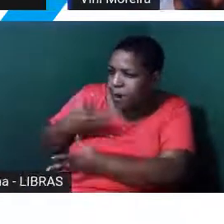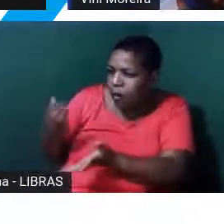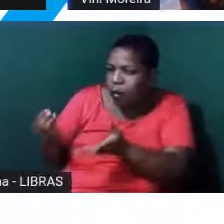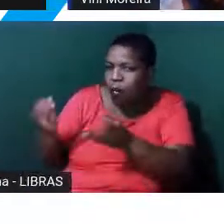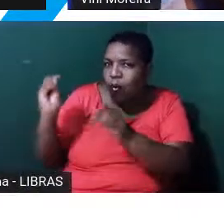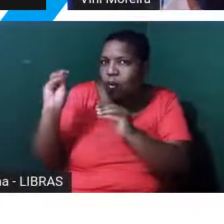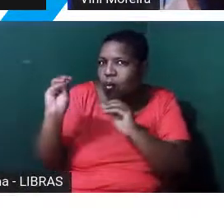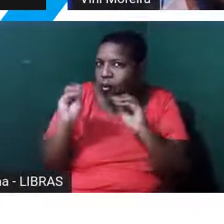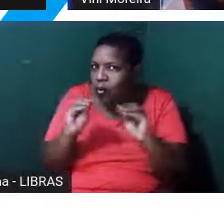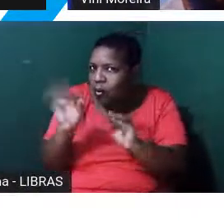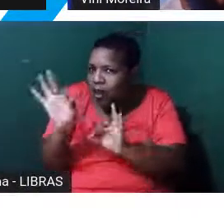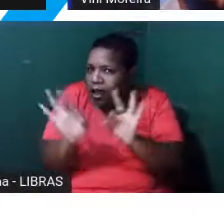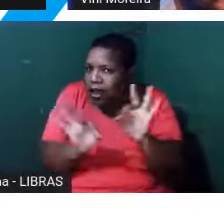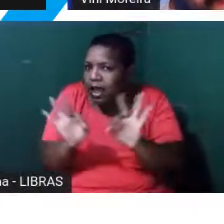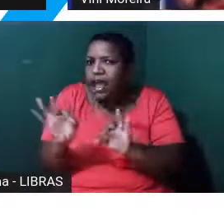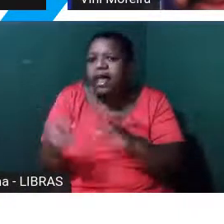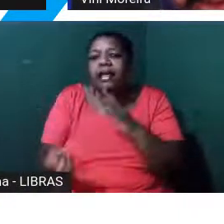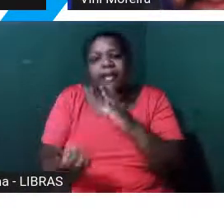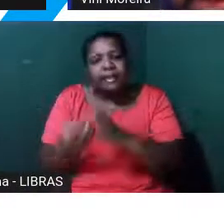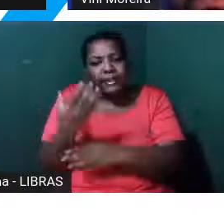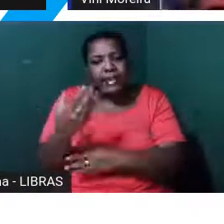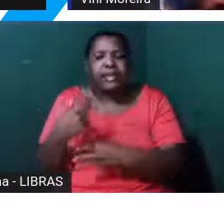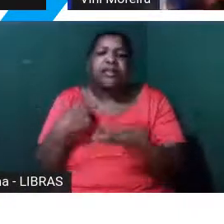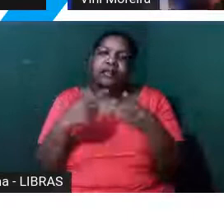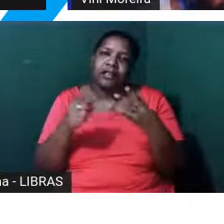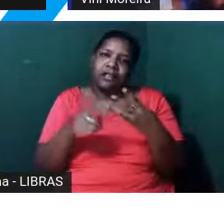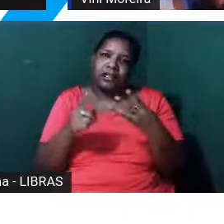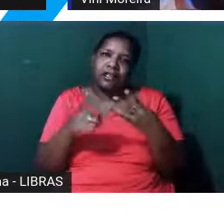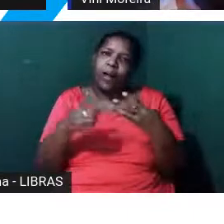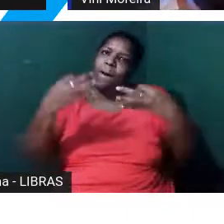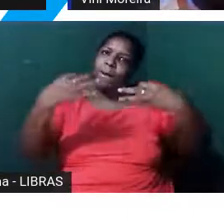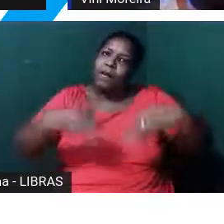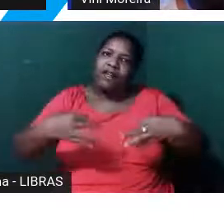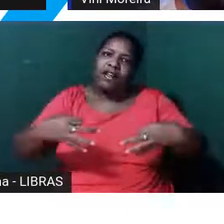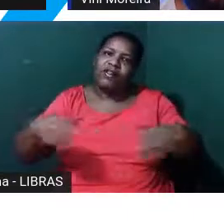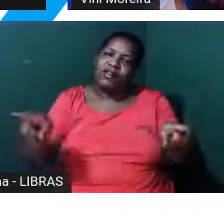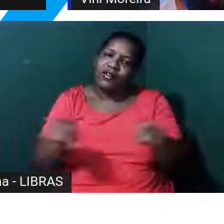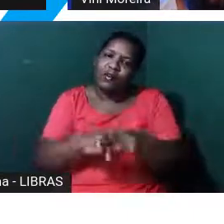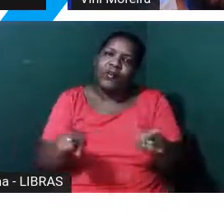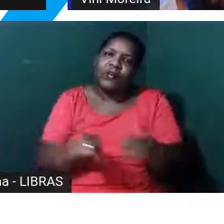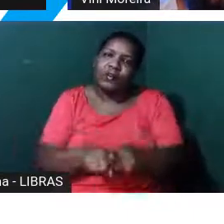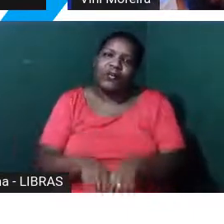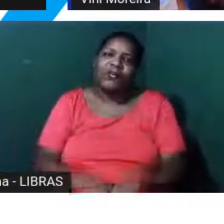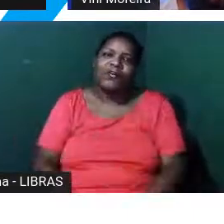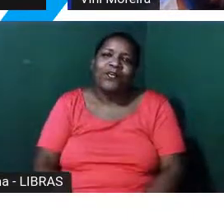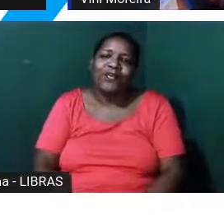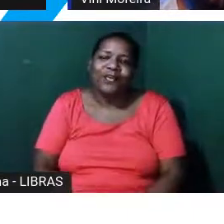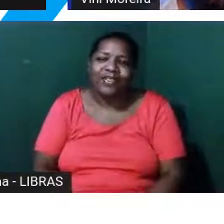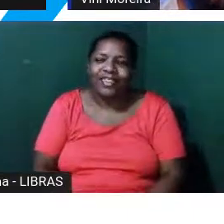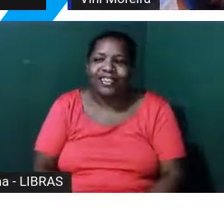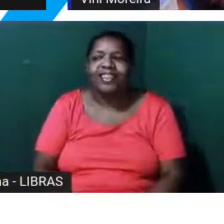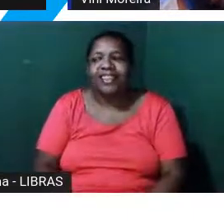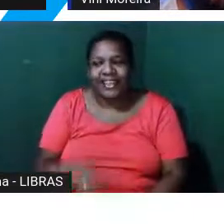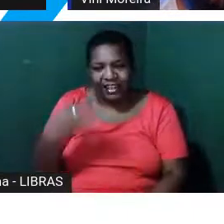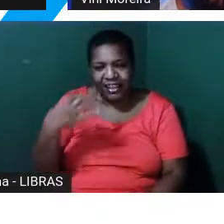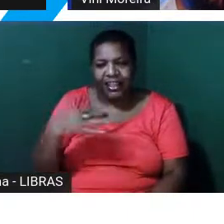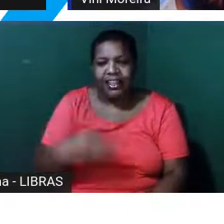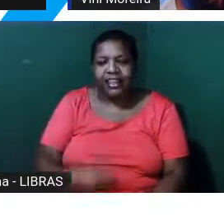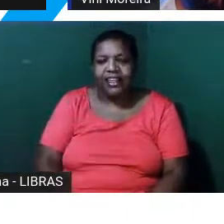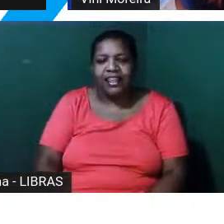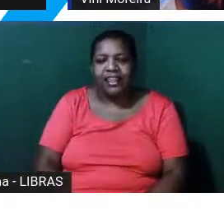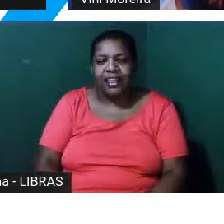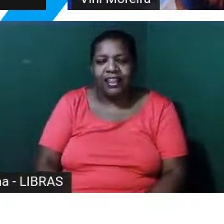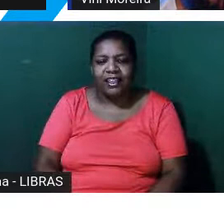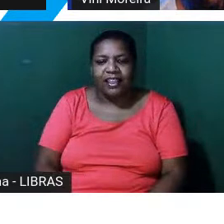cima e aí nasce um terceiro aí perfeito também justamente né